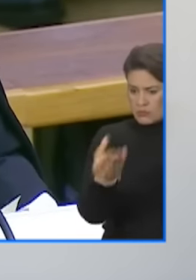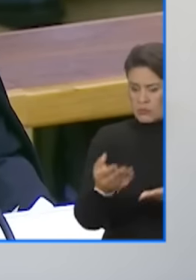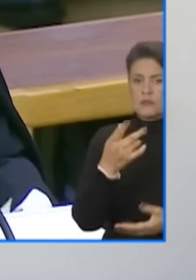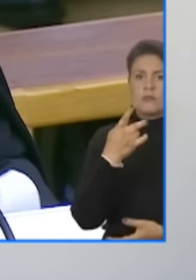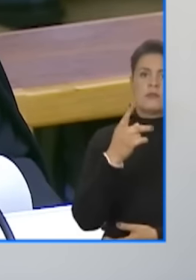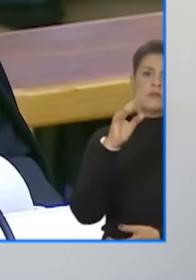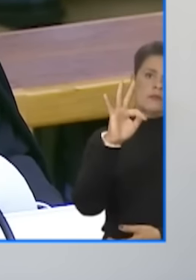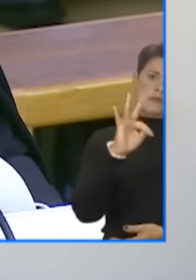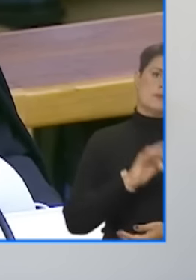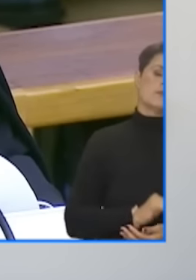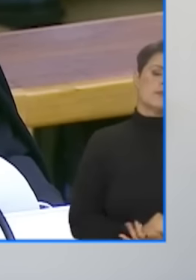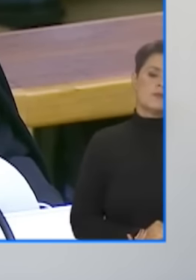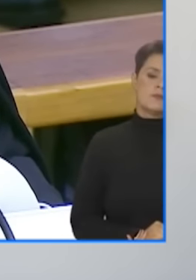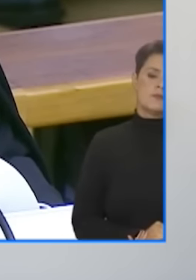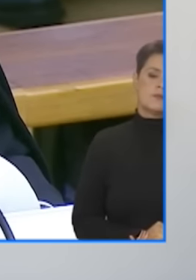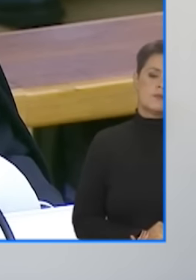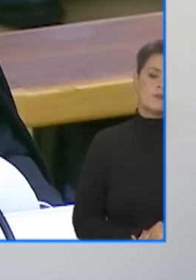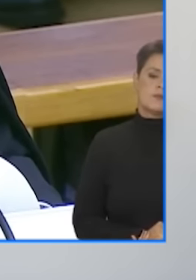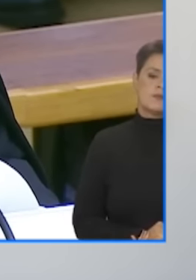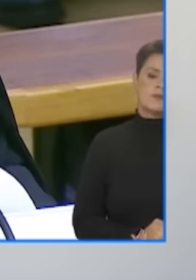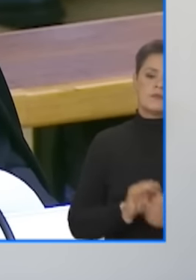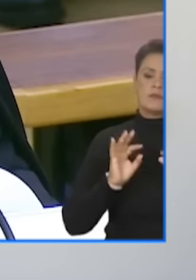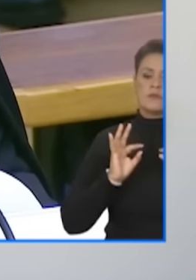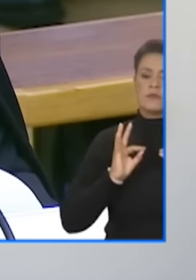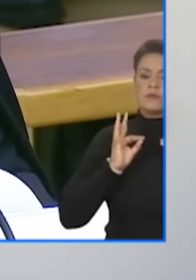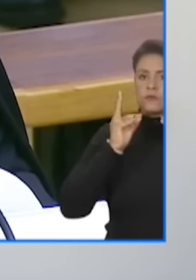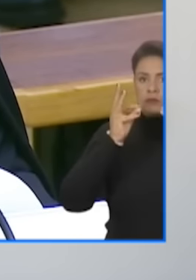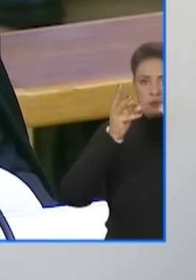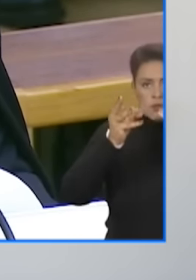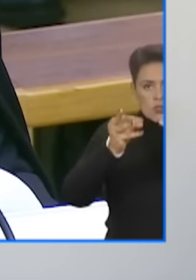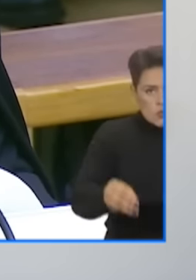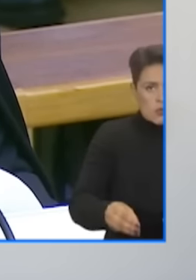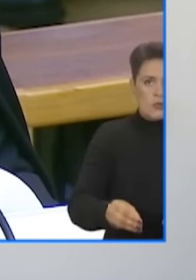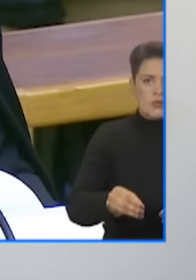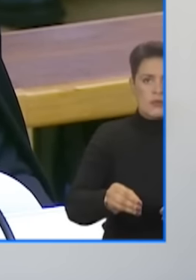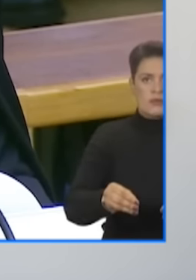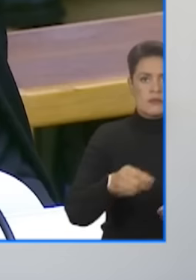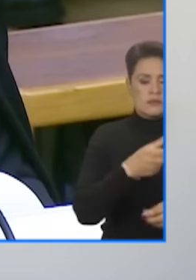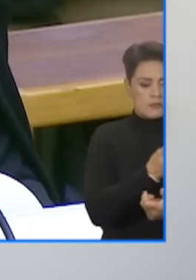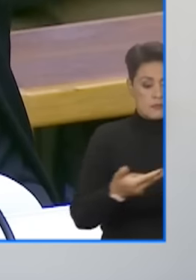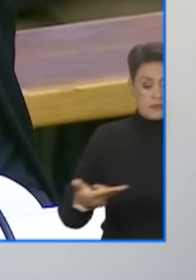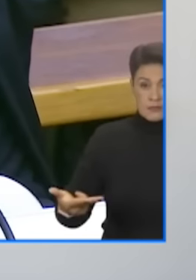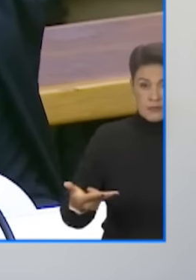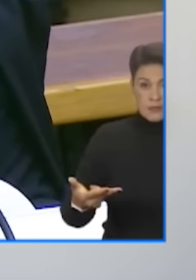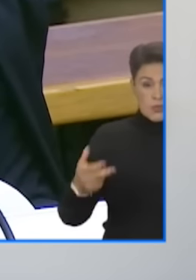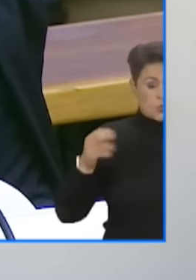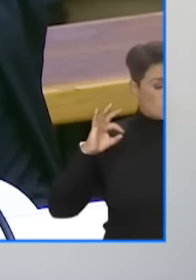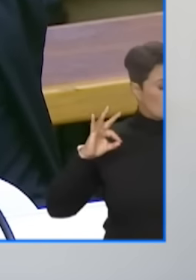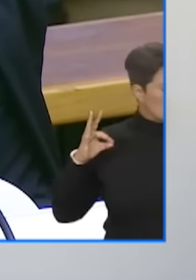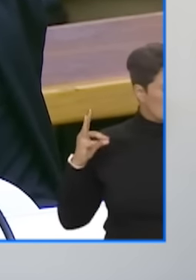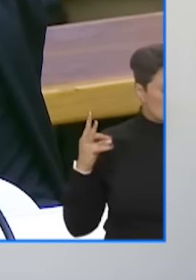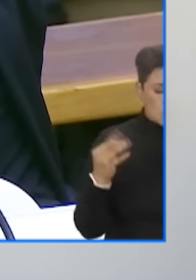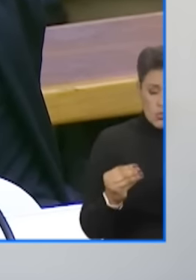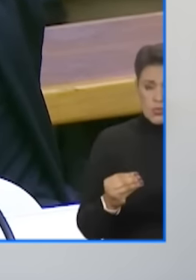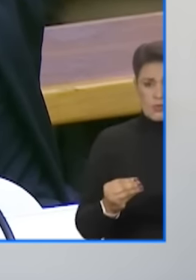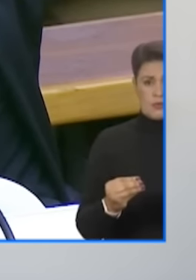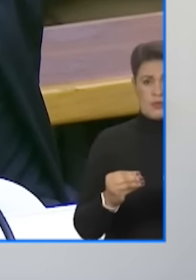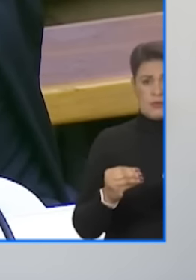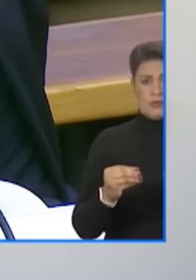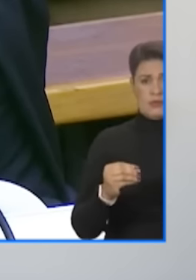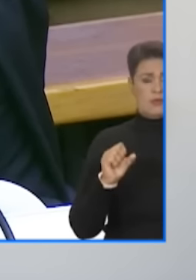é que a atuação da OAB, ela é necessária também. Faz parte da função essencial à justiça da OAB.